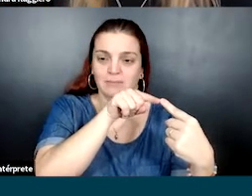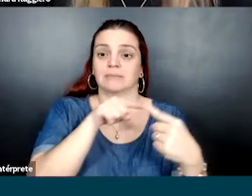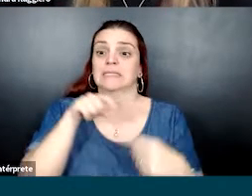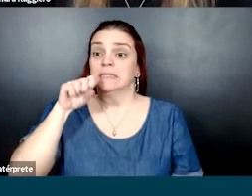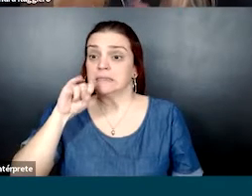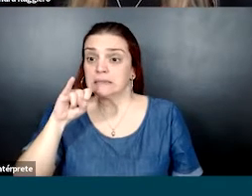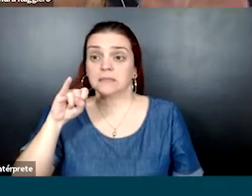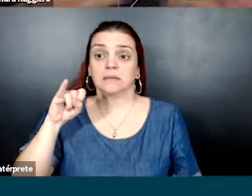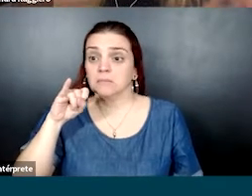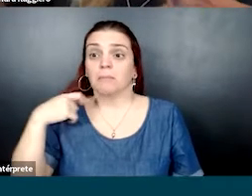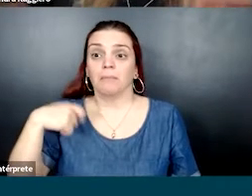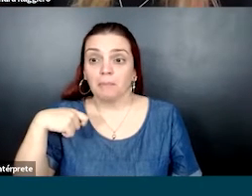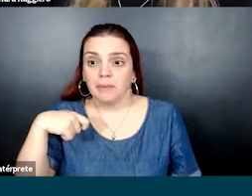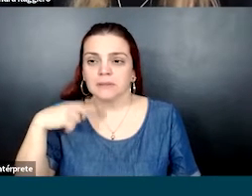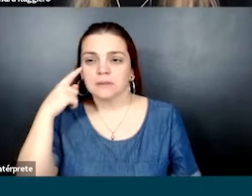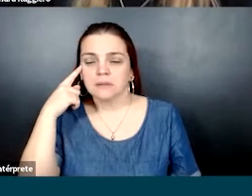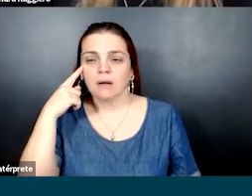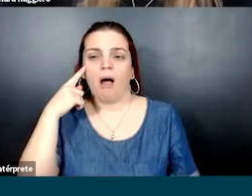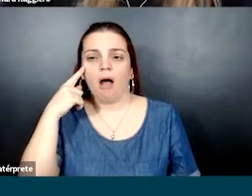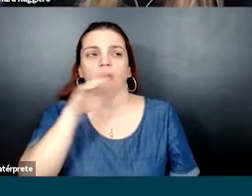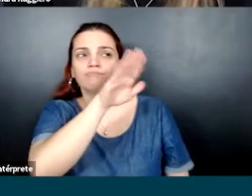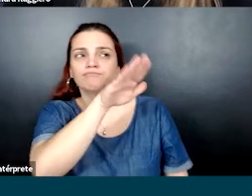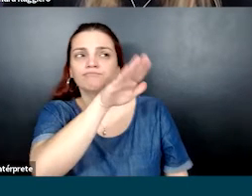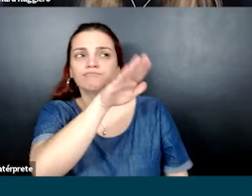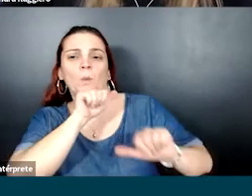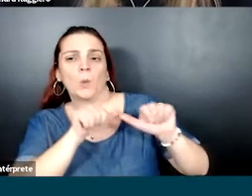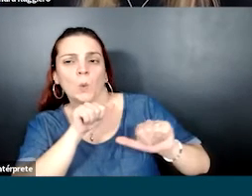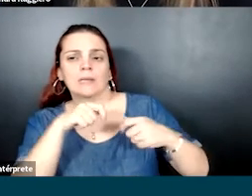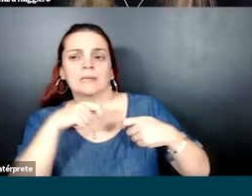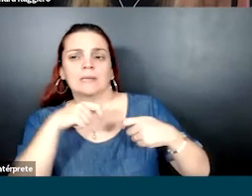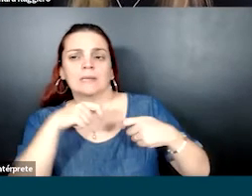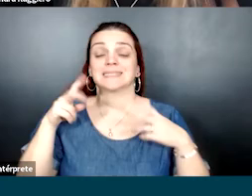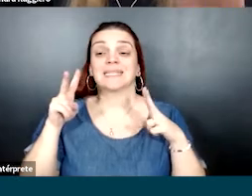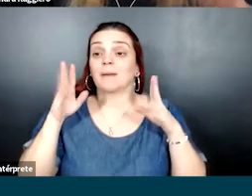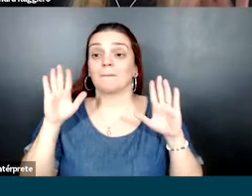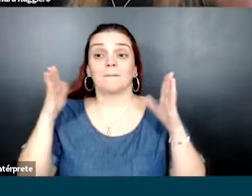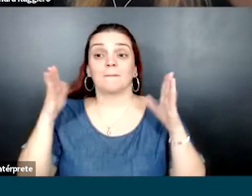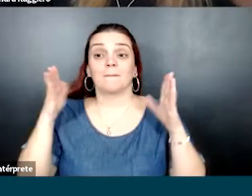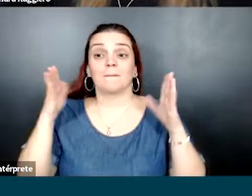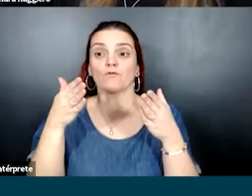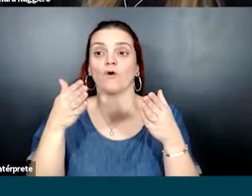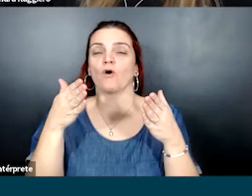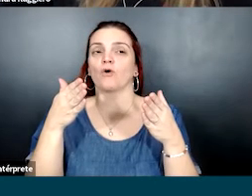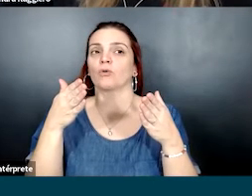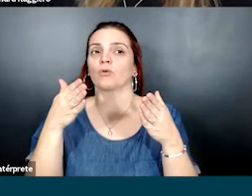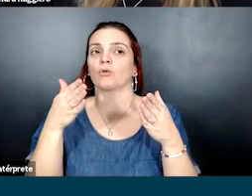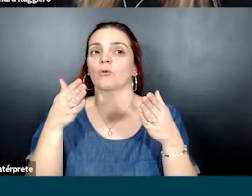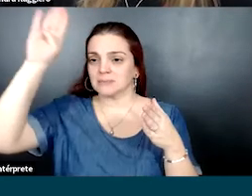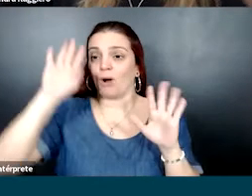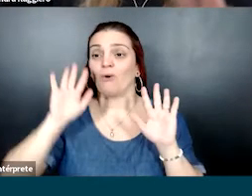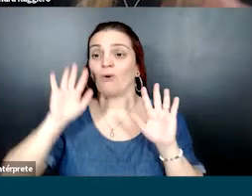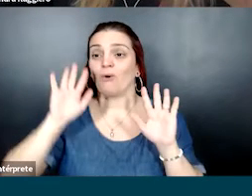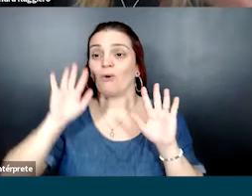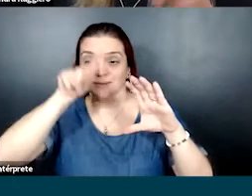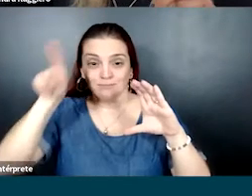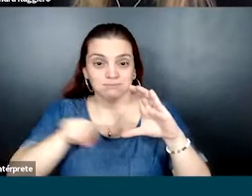então, proponha e verifique a necessidade de mudanças, né? Para a gente sempre focar que chegar lá no